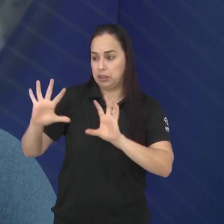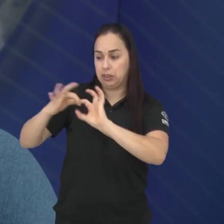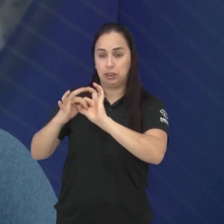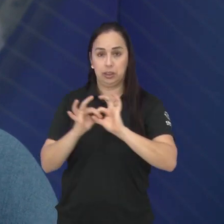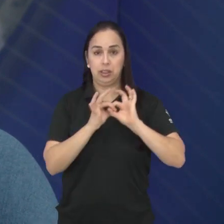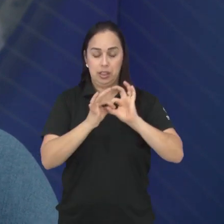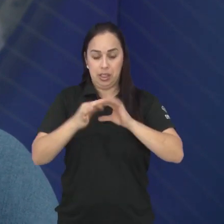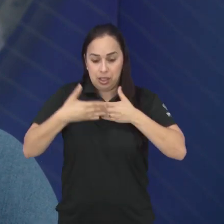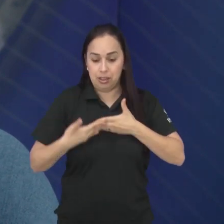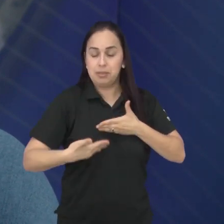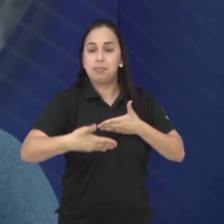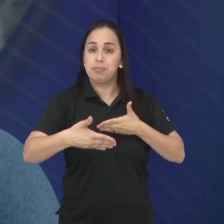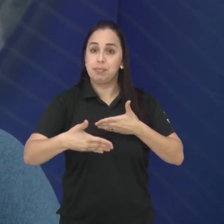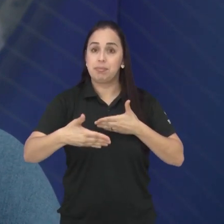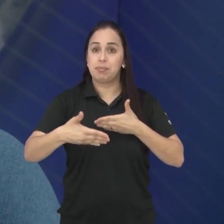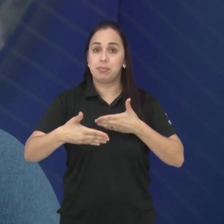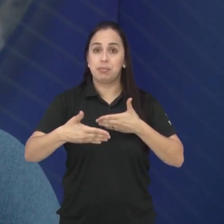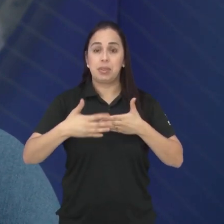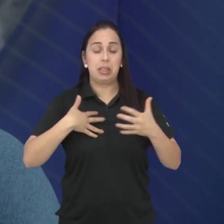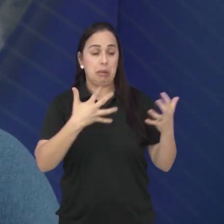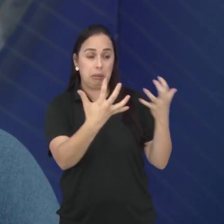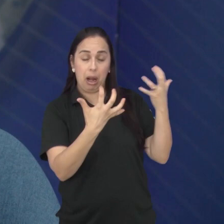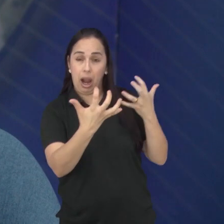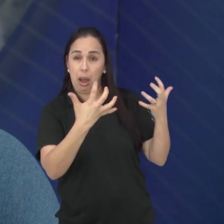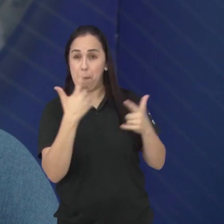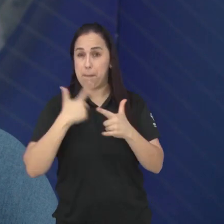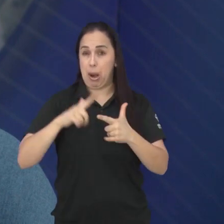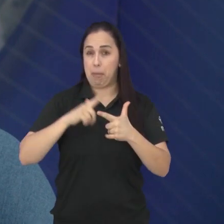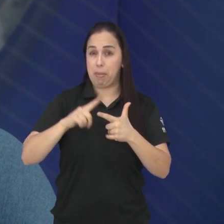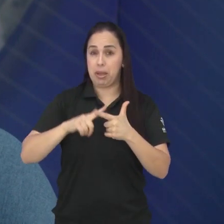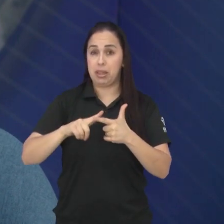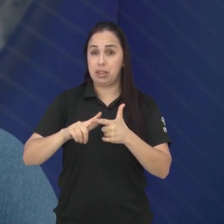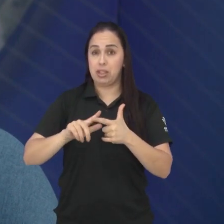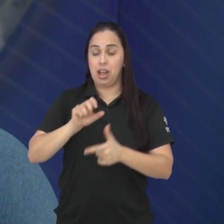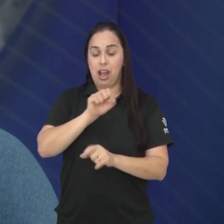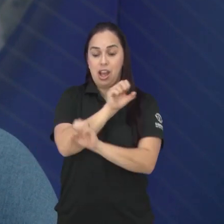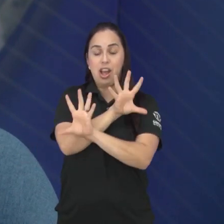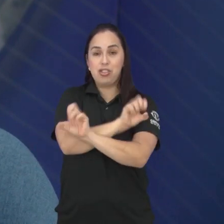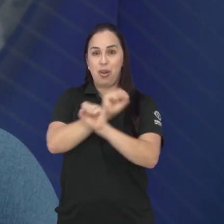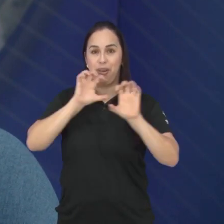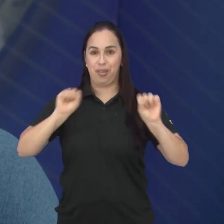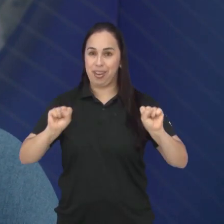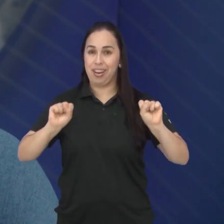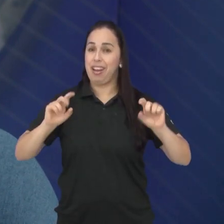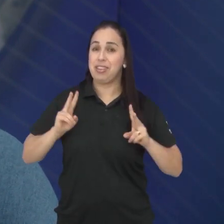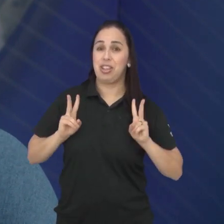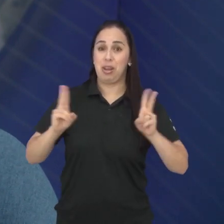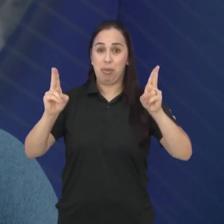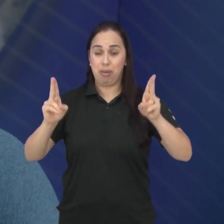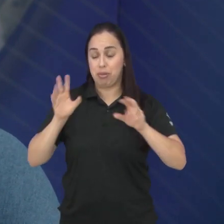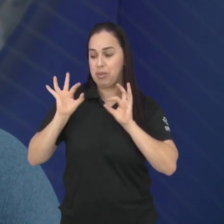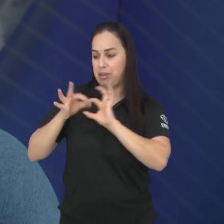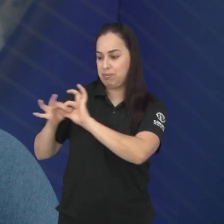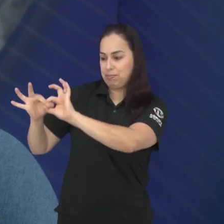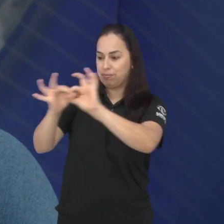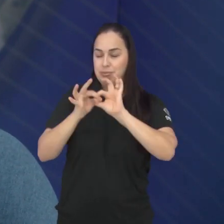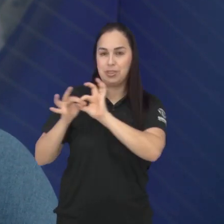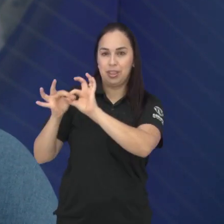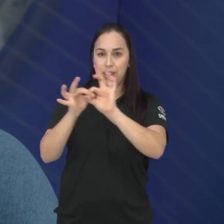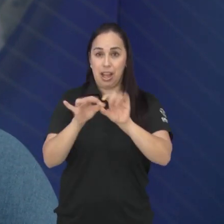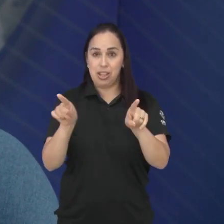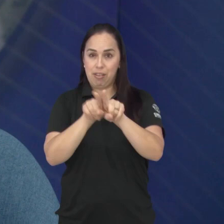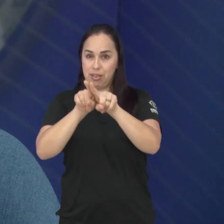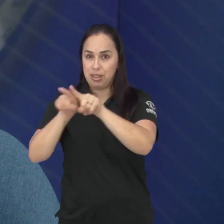seguir em frente, mesmo em meio a tantas adversidades. E a ideia da sororidade não é diferente, não. A união, a fraternidade